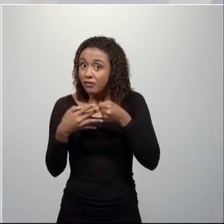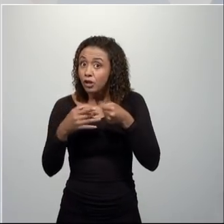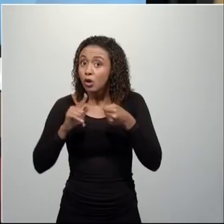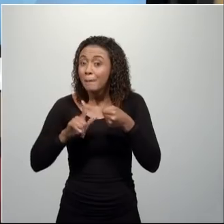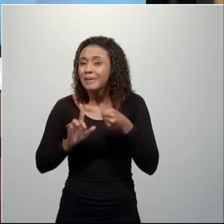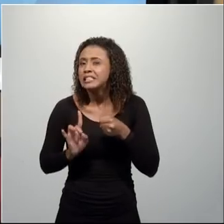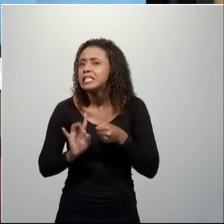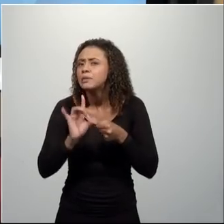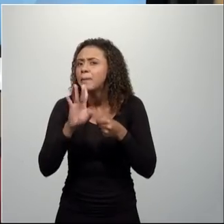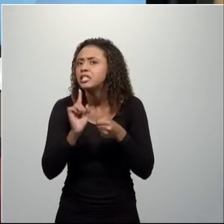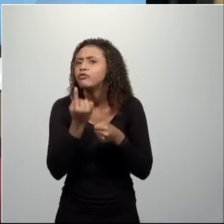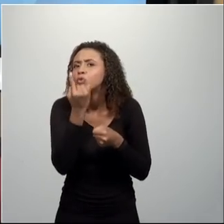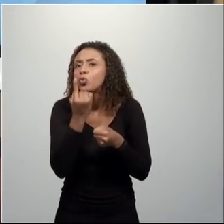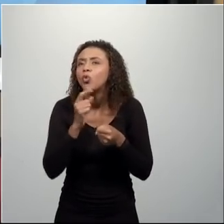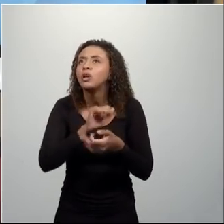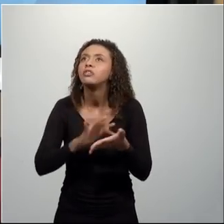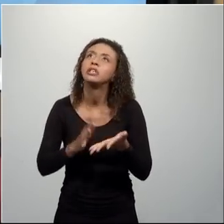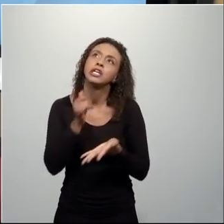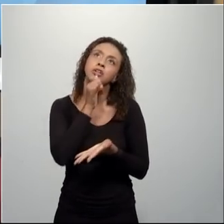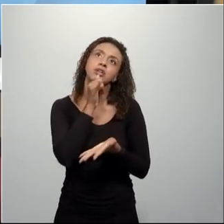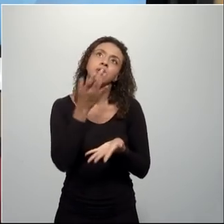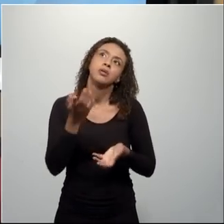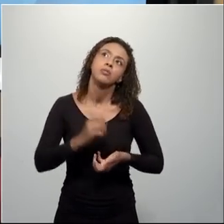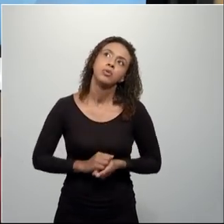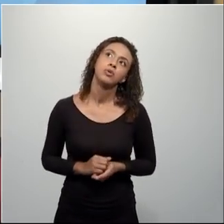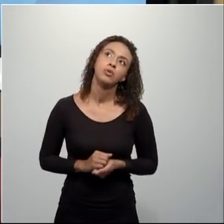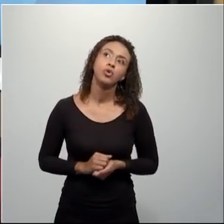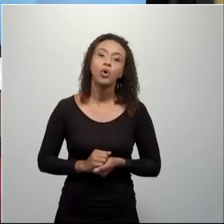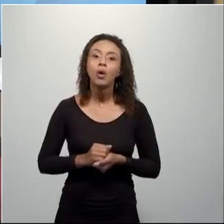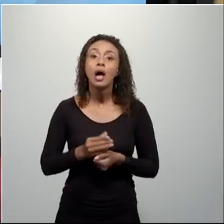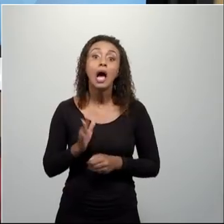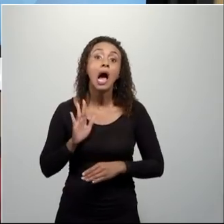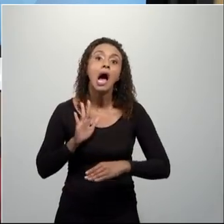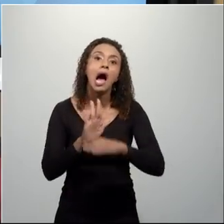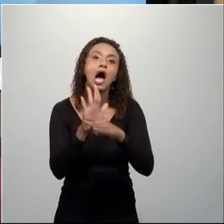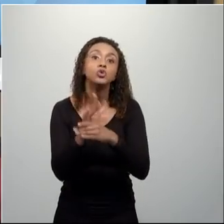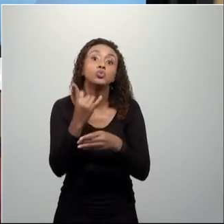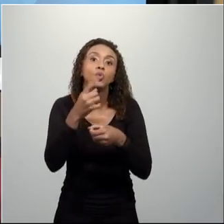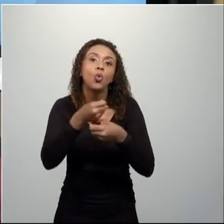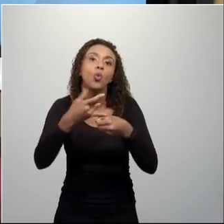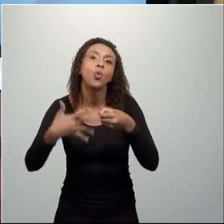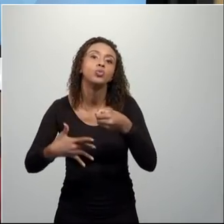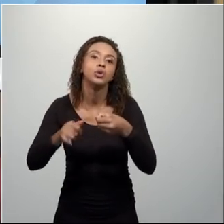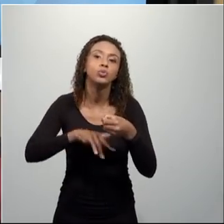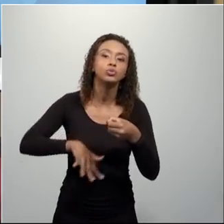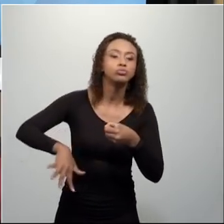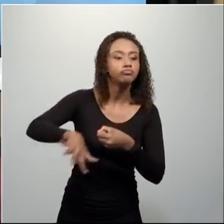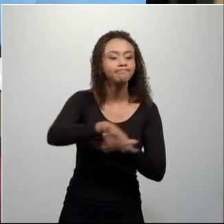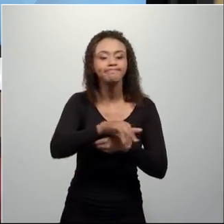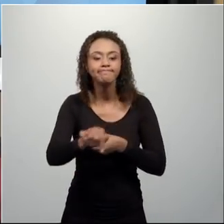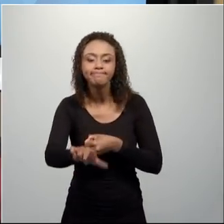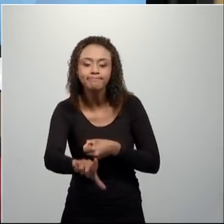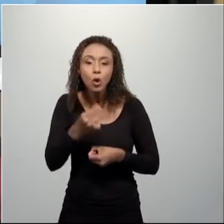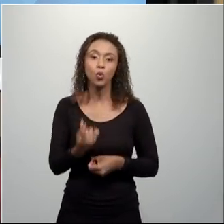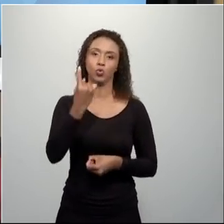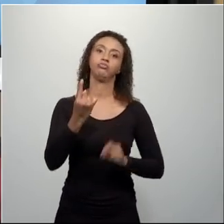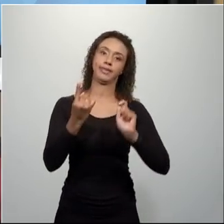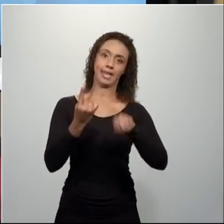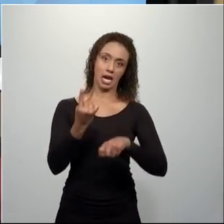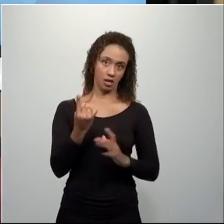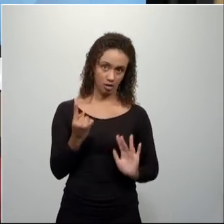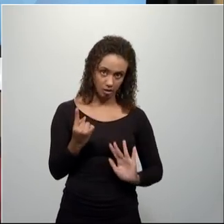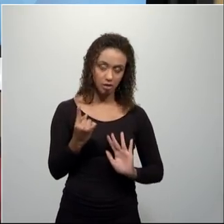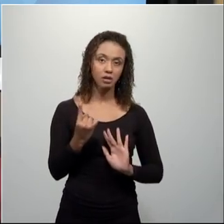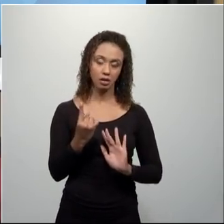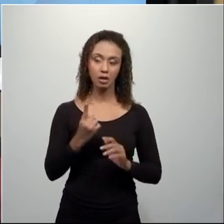por exemplo pra facilitar a encontrar um conteúdo dentro da rede então nesse caso o servidor pode facilitar